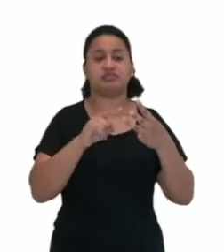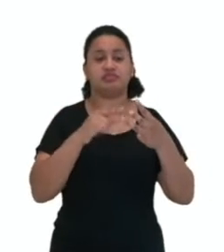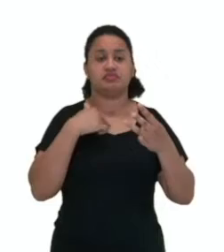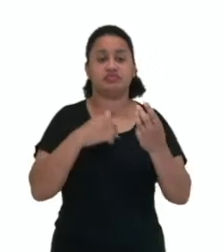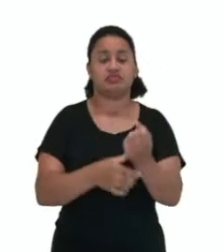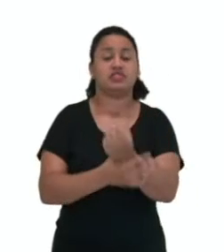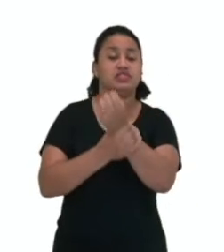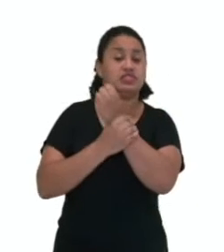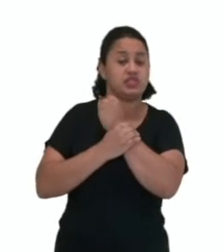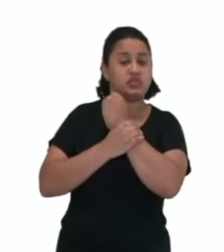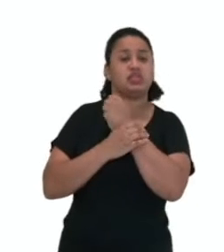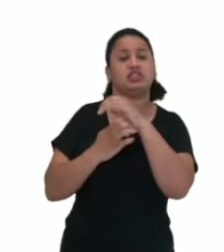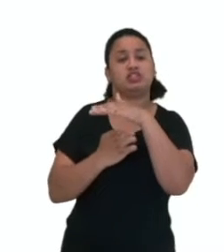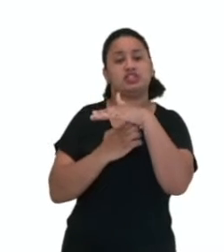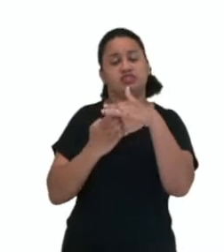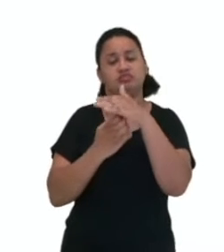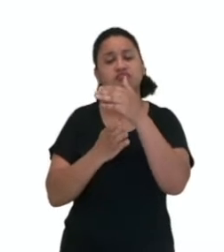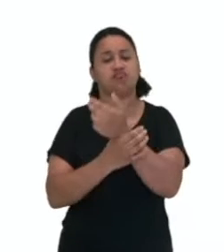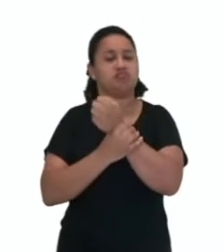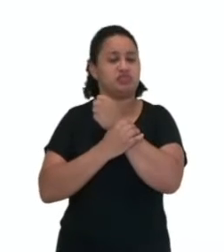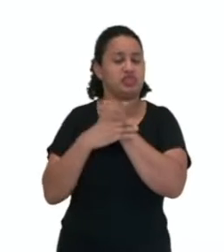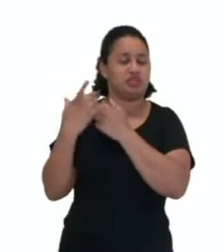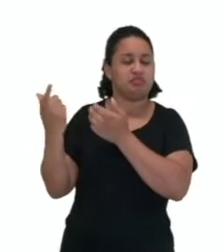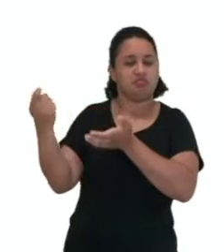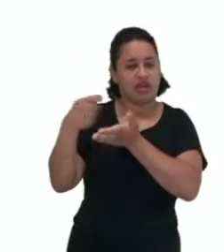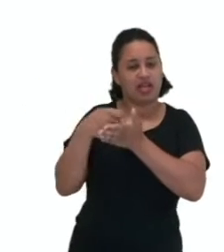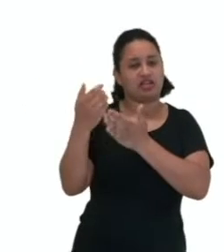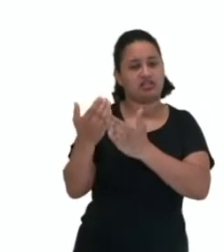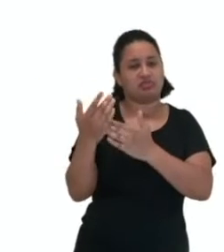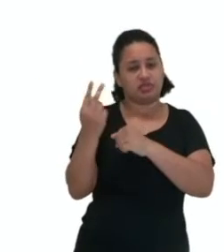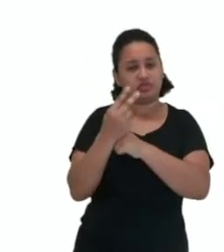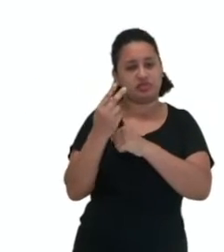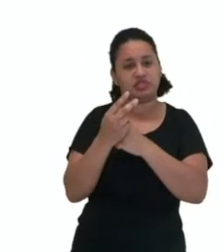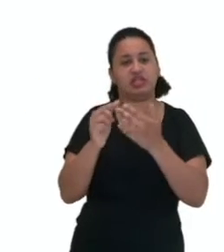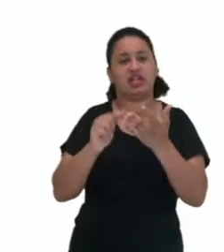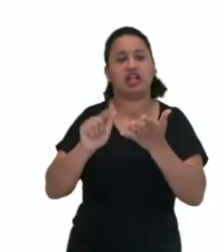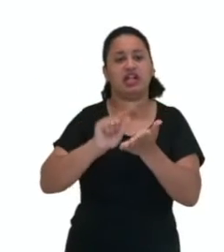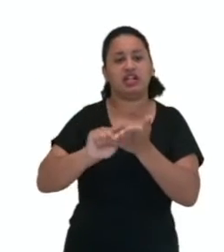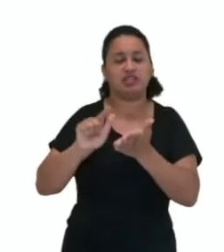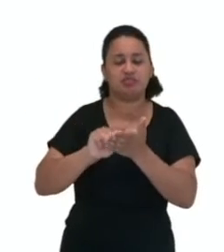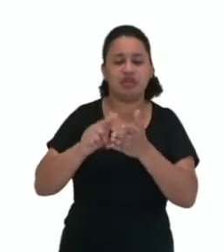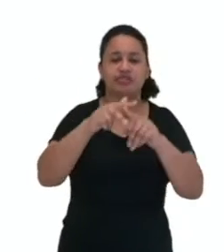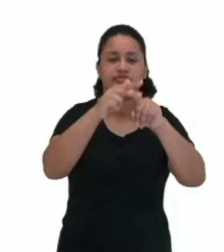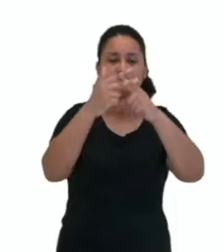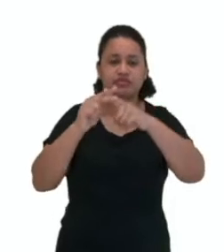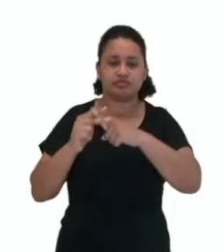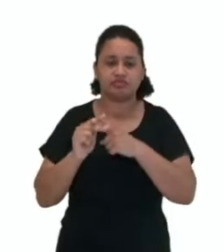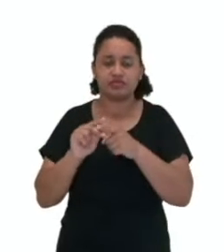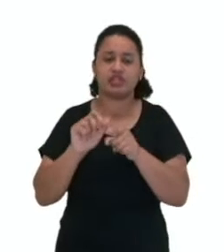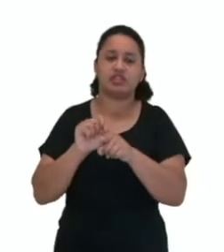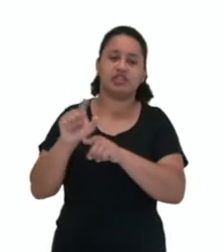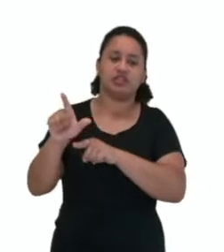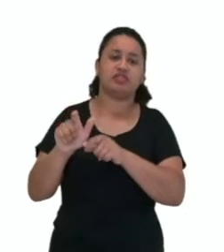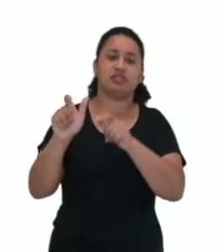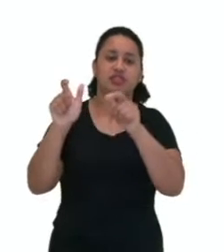uma empresa de segurança que ele pague, a limpeza, manutenção, aluguel do